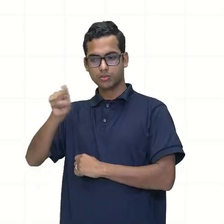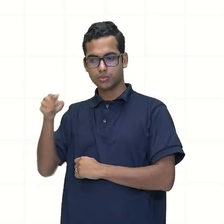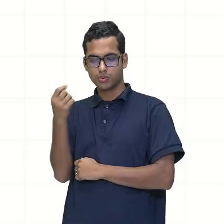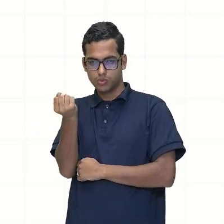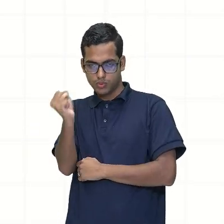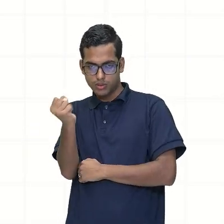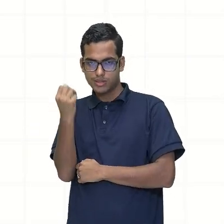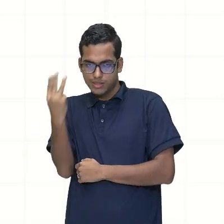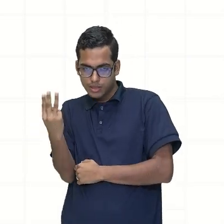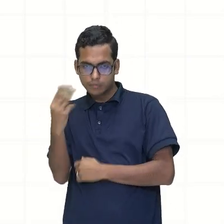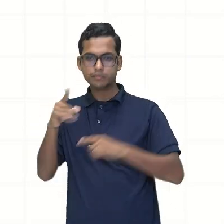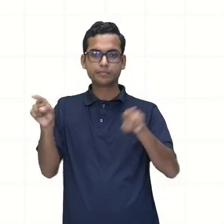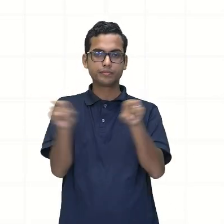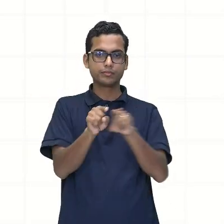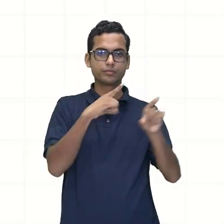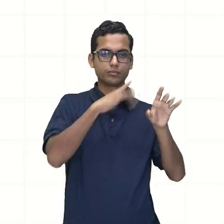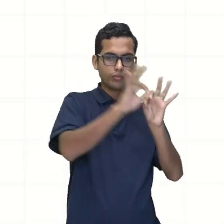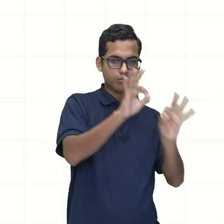5,83 ou